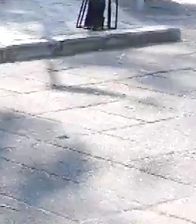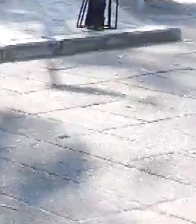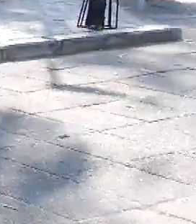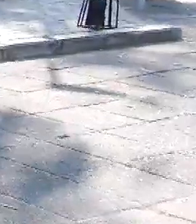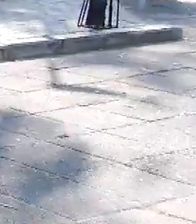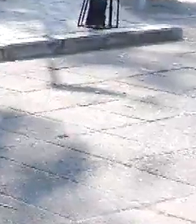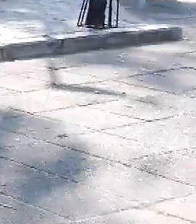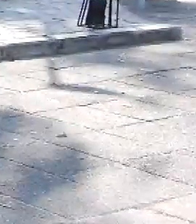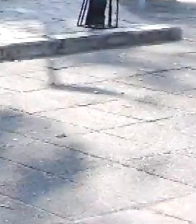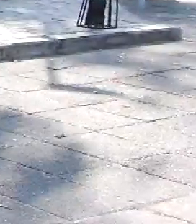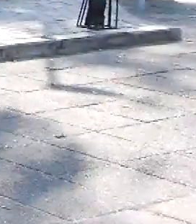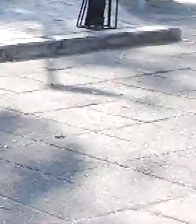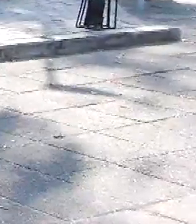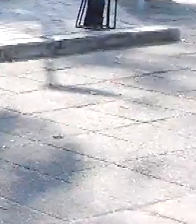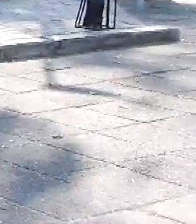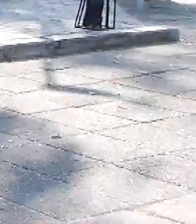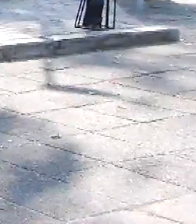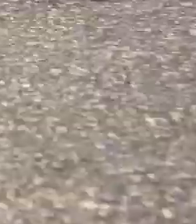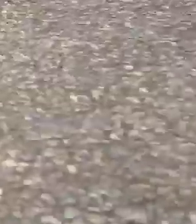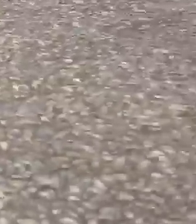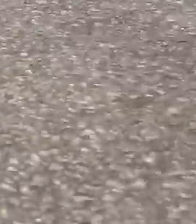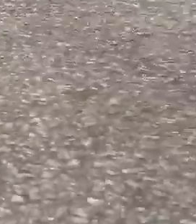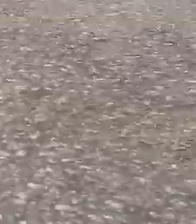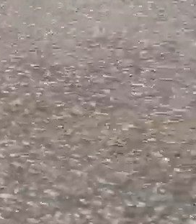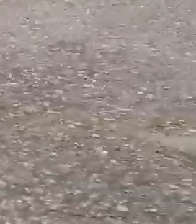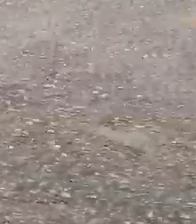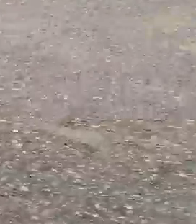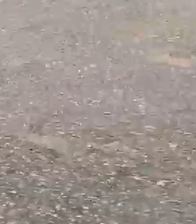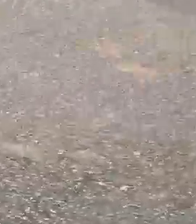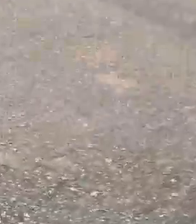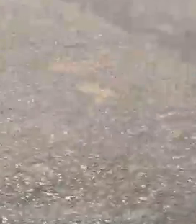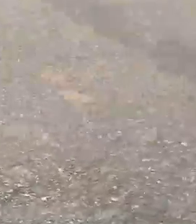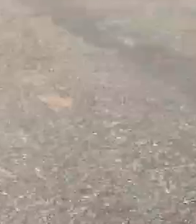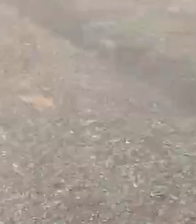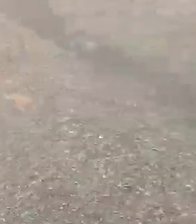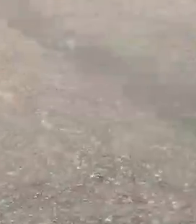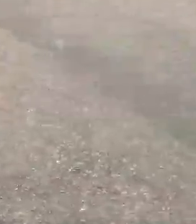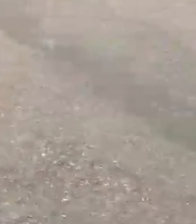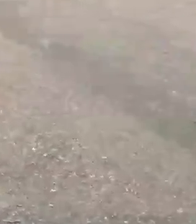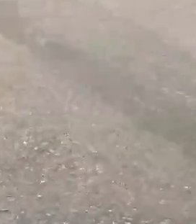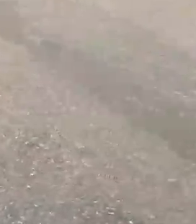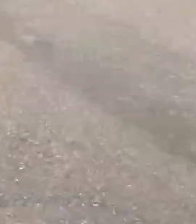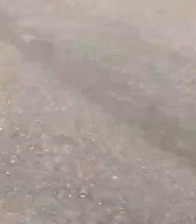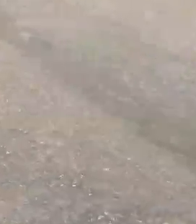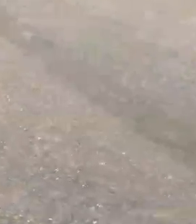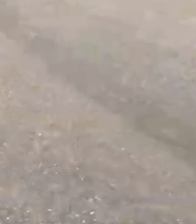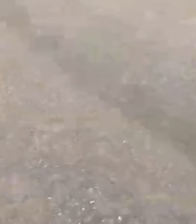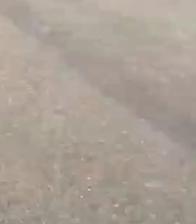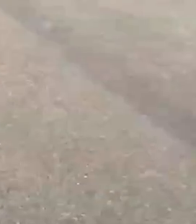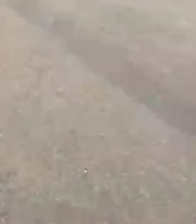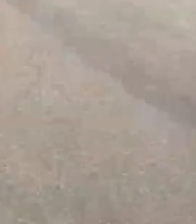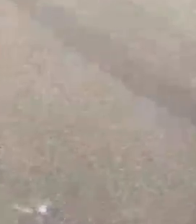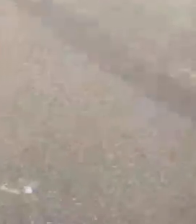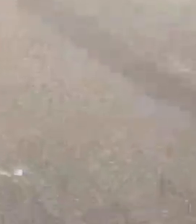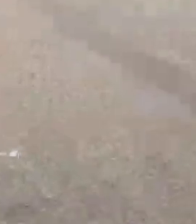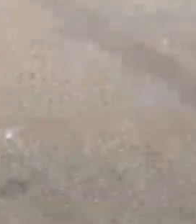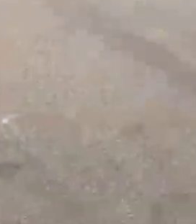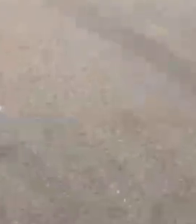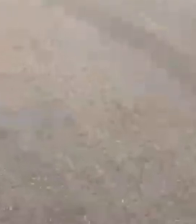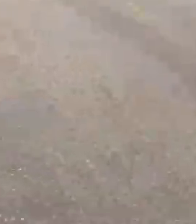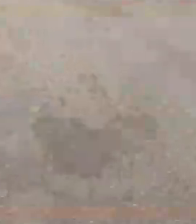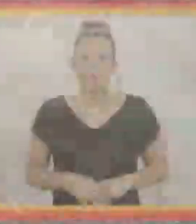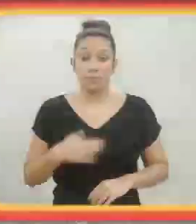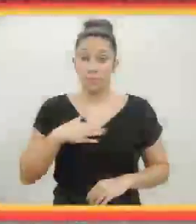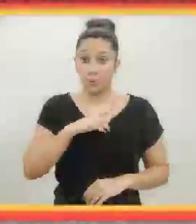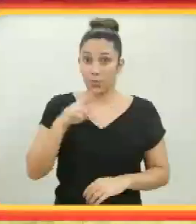letreiro branco grande, hashtag Eu Coração Aracruz. Uma mulher caminha por uma rua asfaltada. À direita, chão coberto por gramado e árvores. À esquerda,